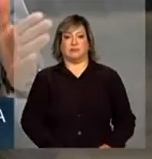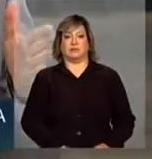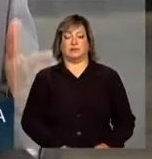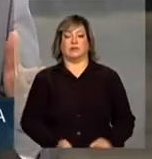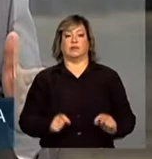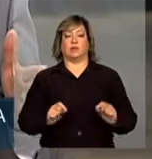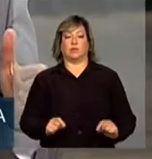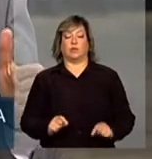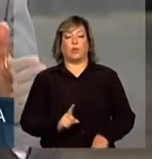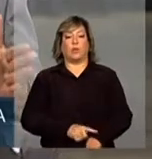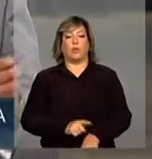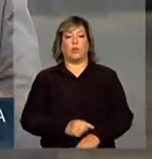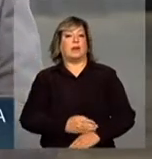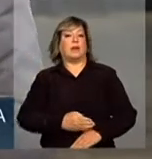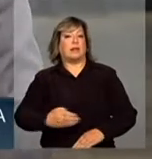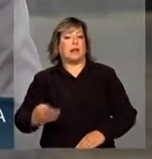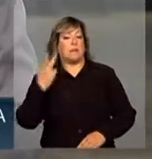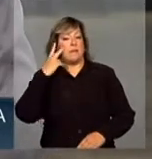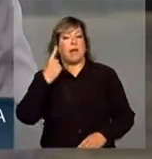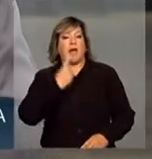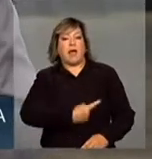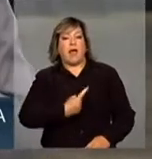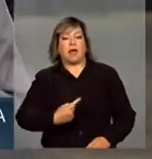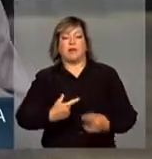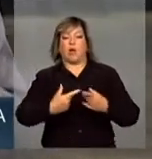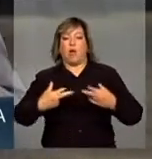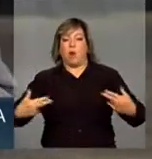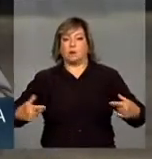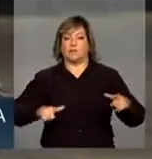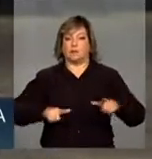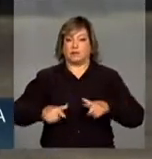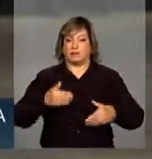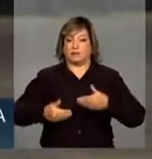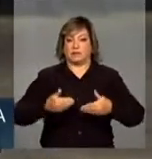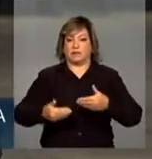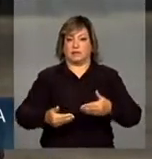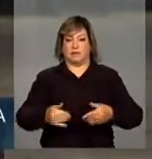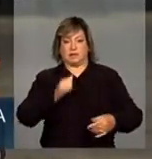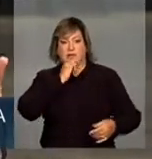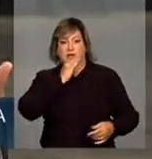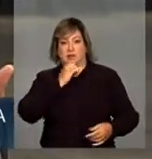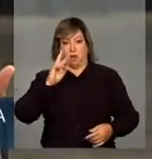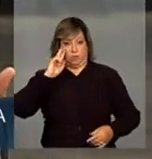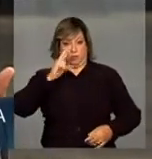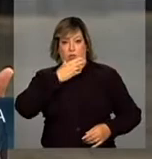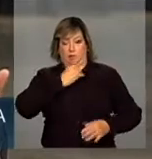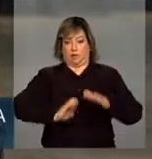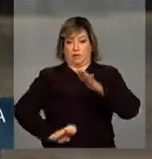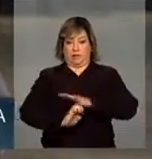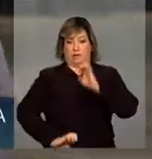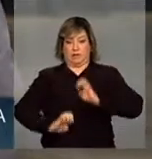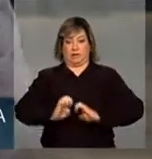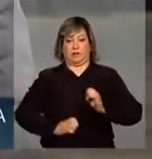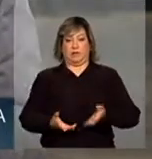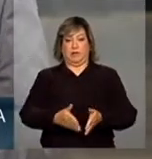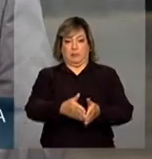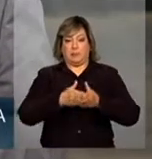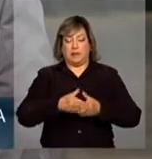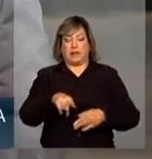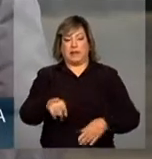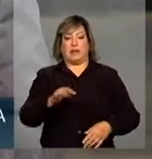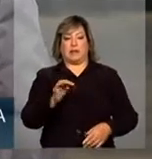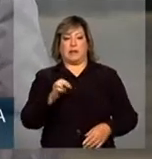um tempo para cada procedimento. No ato de um empresário requisitar, né, um